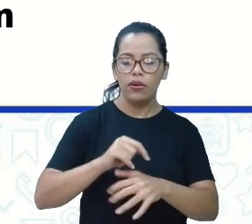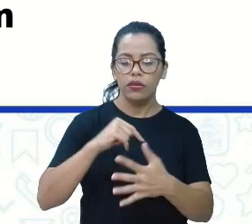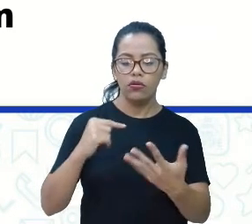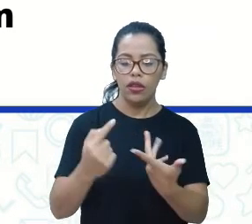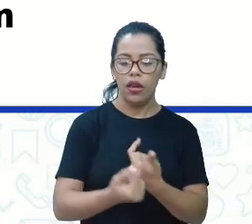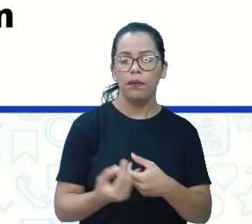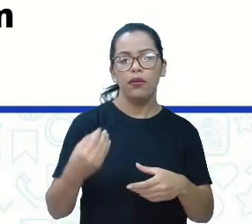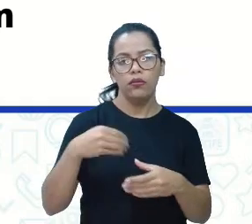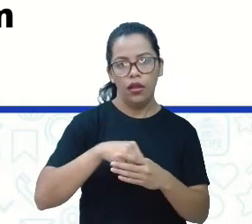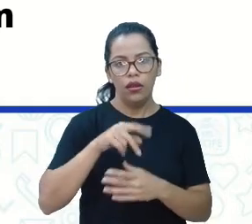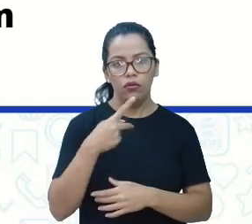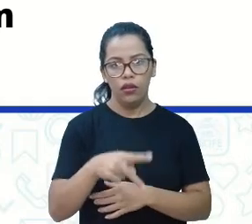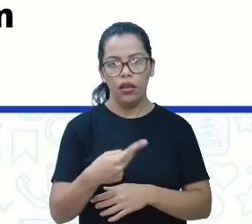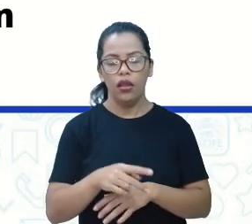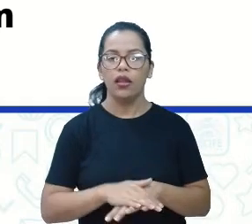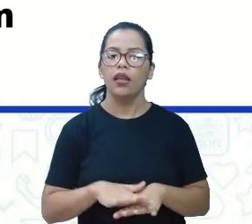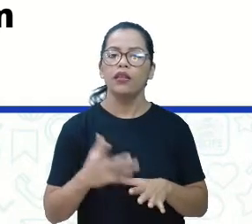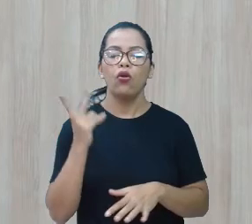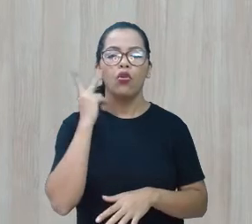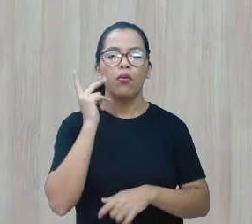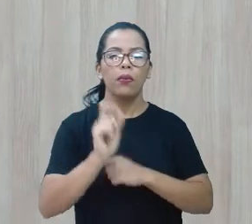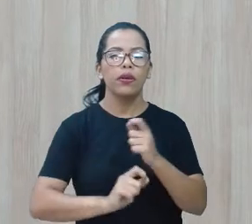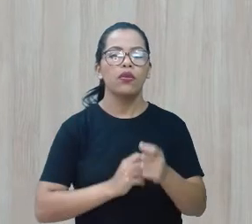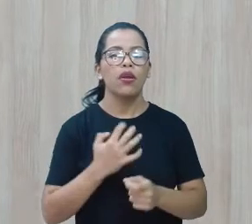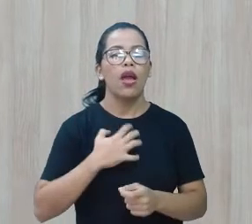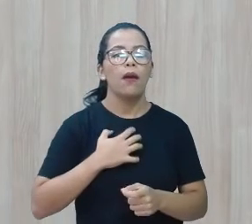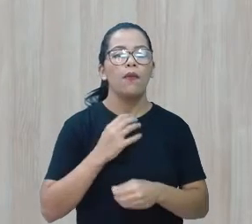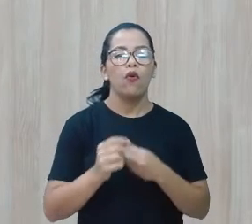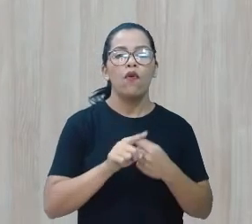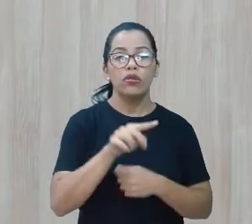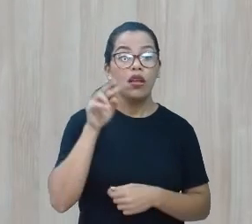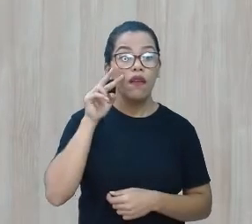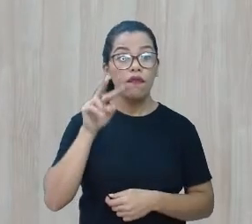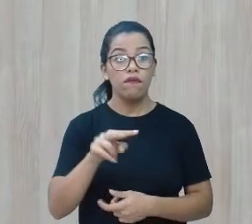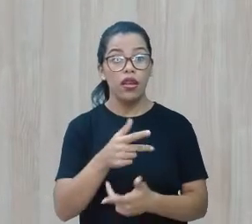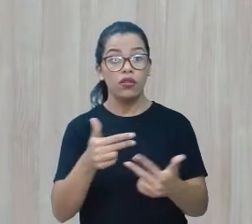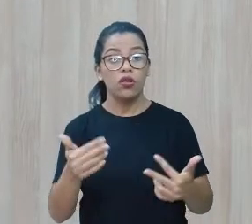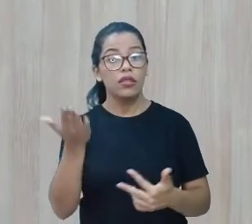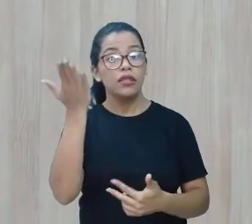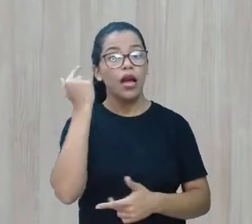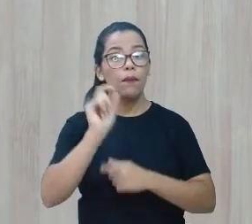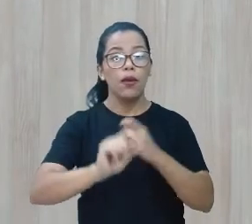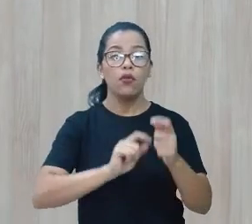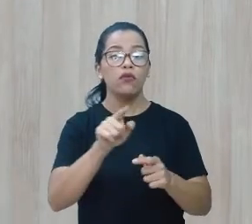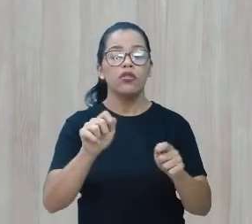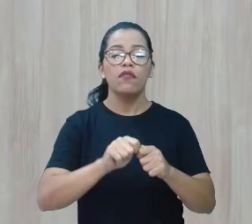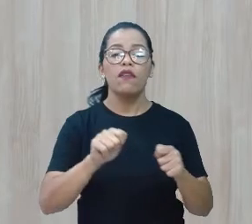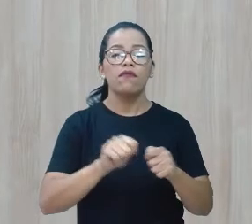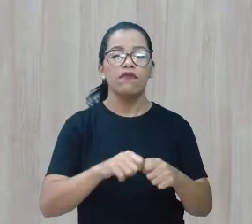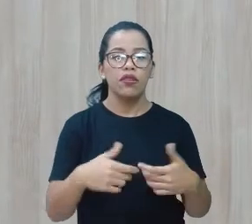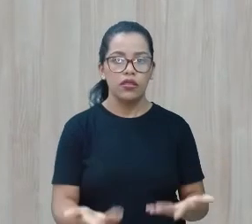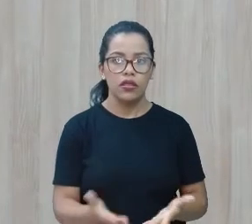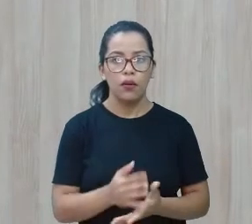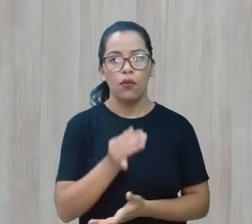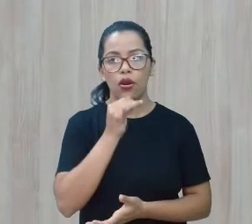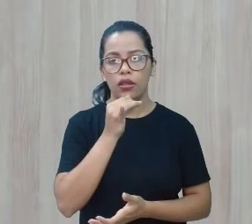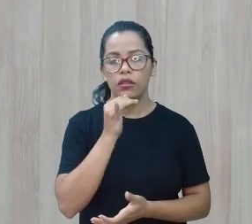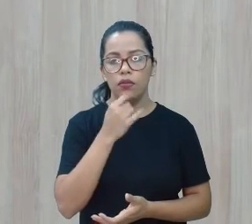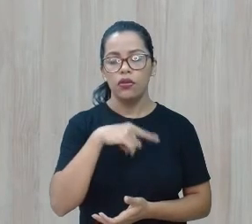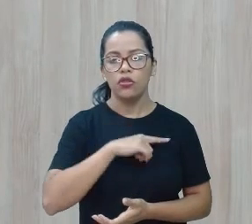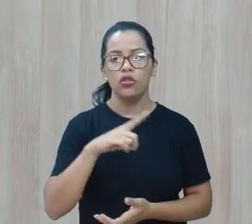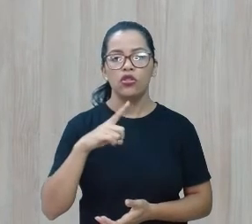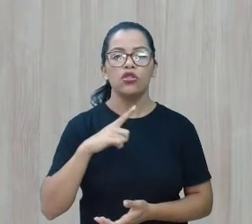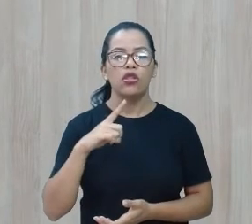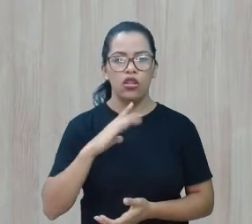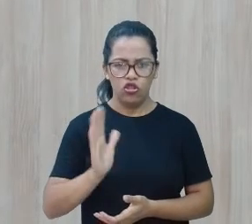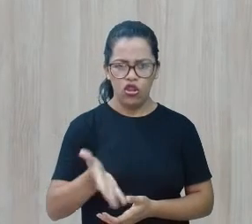compõem. Então, basicamente é isso, é a maneira de você bater o olho e saber o que você vai executar. Aqui, por exemplo, ó, a gente já estudou